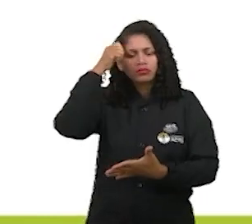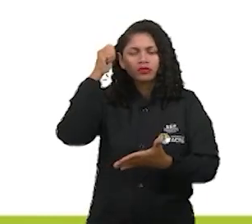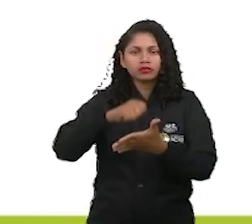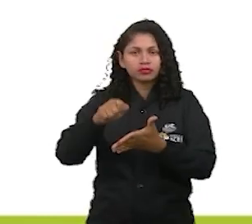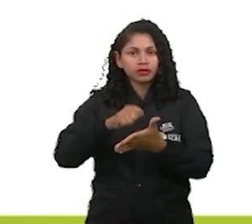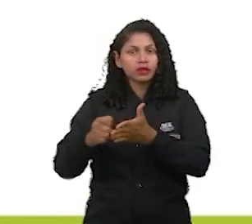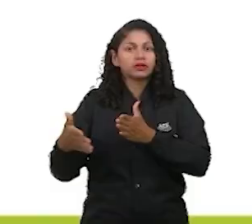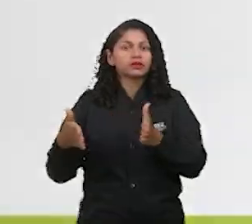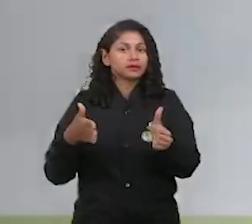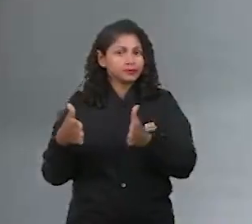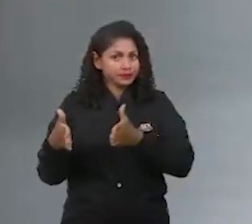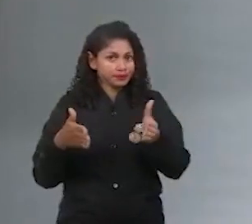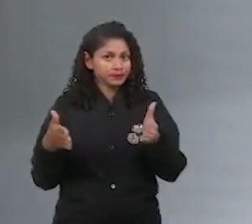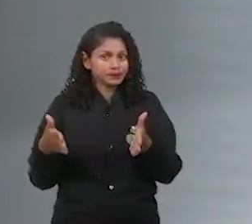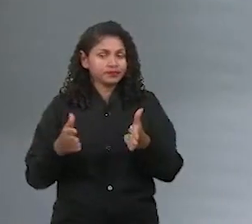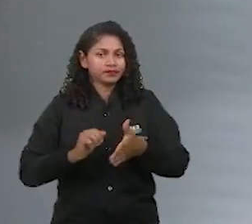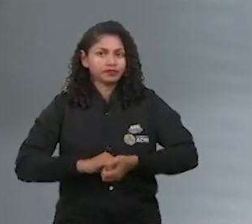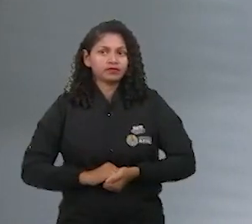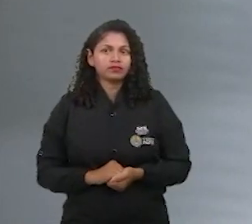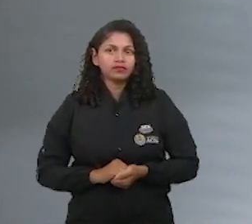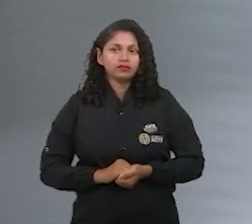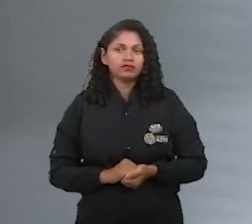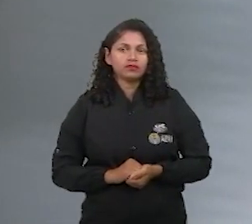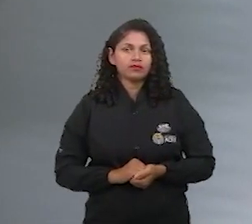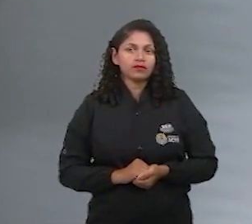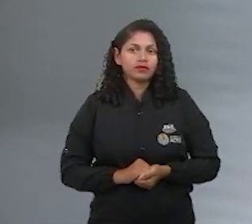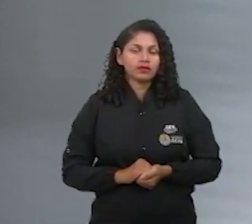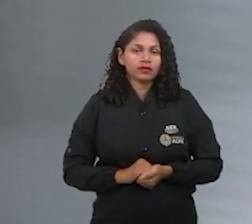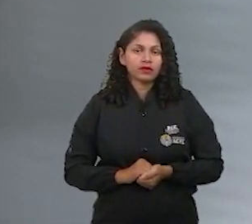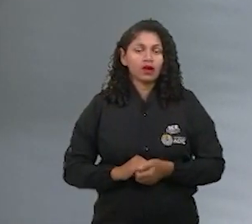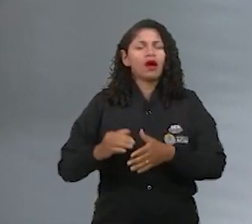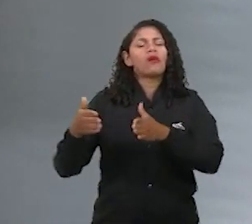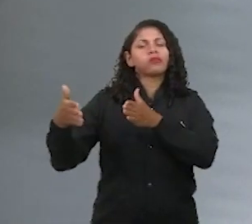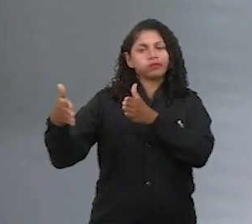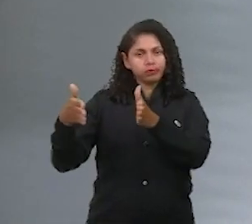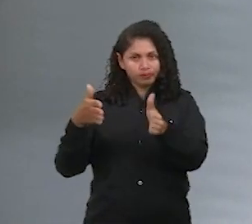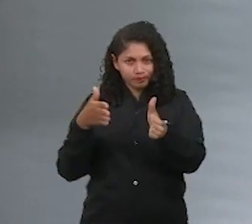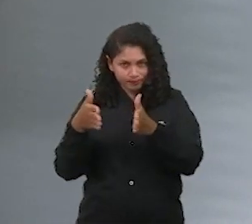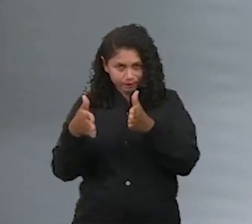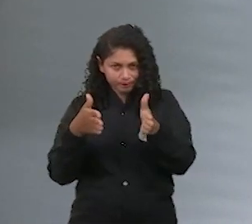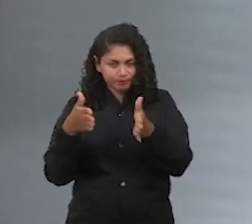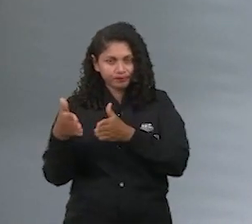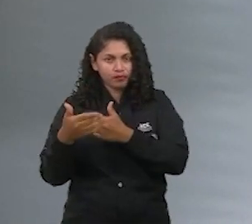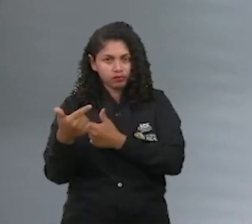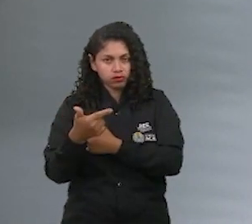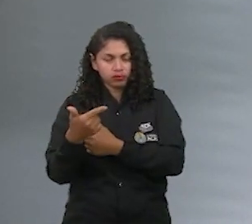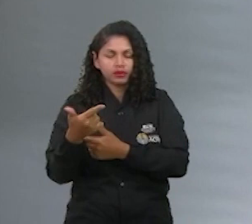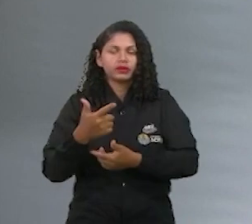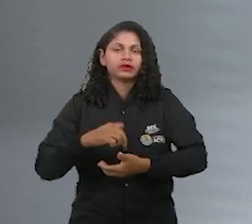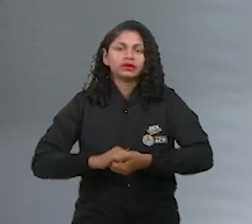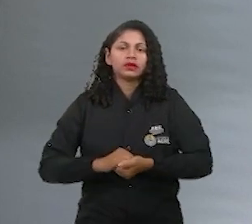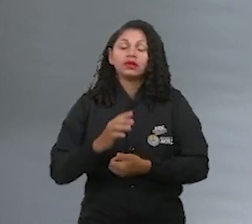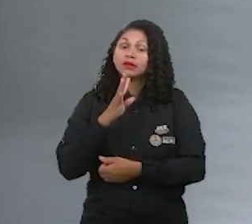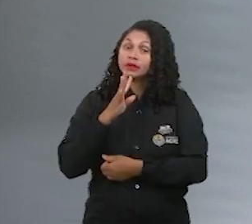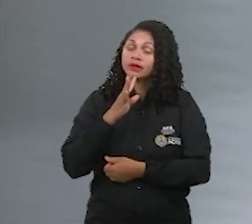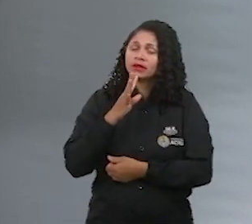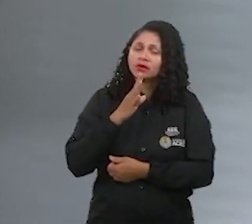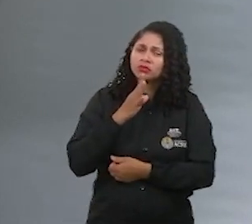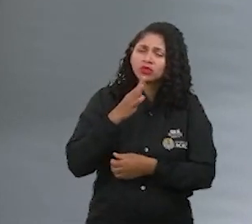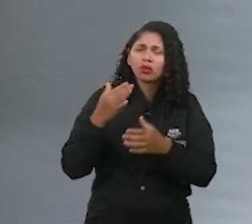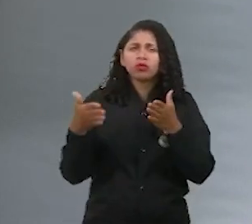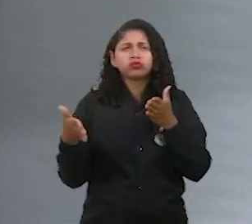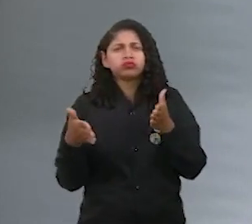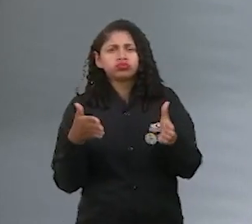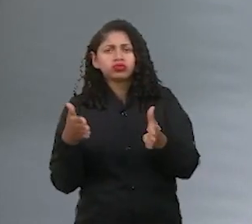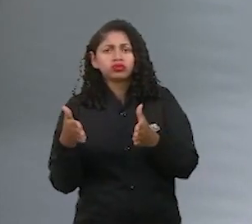dessa fase. Então vamos lá. Essa segunda fase do modernismo, ela é conhecida como uma fase